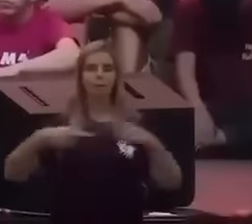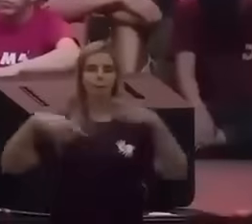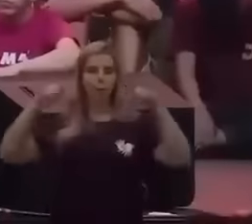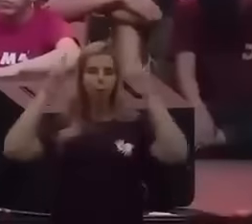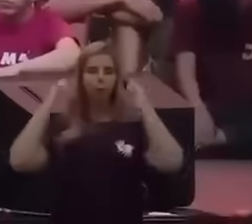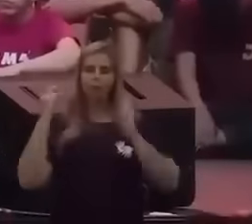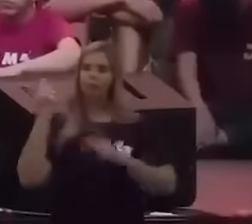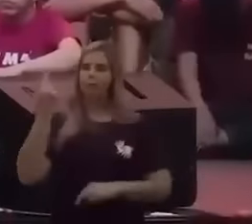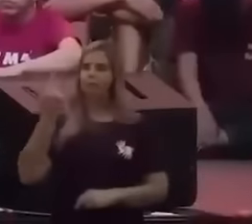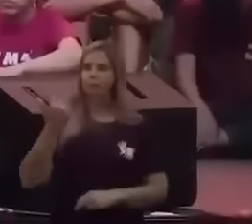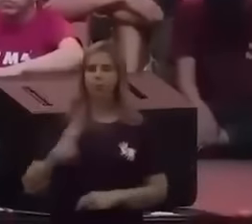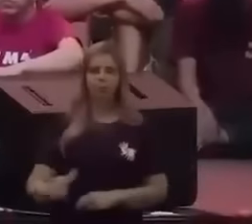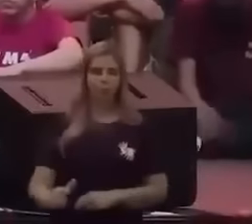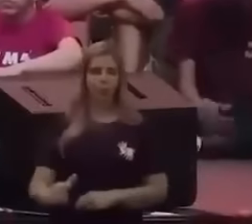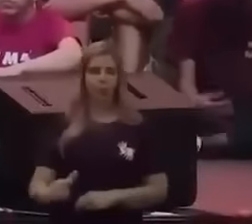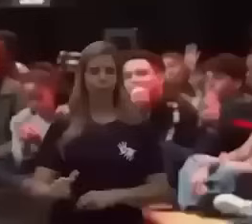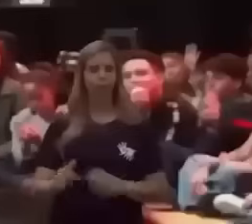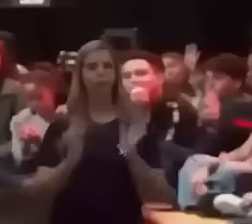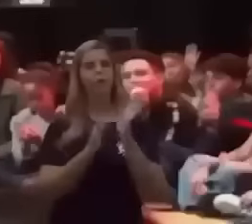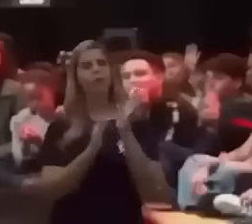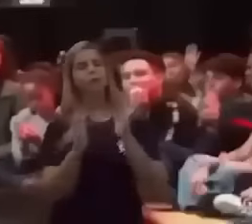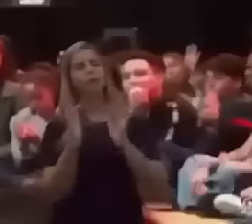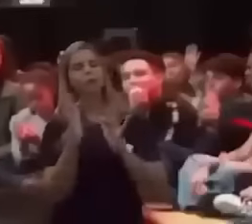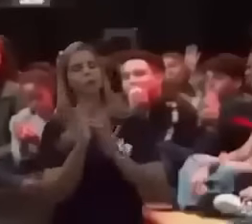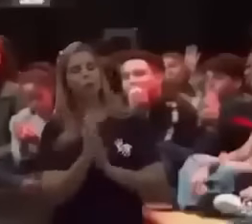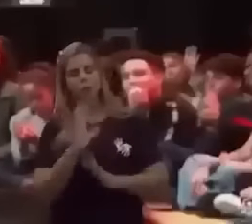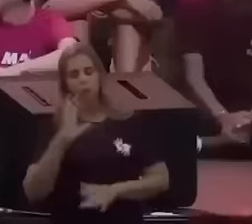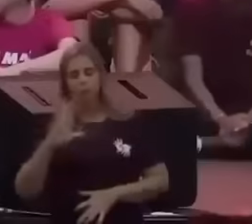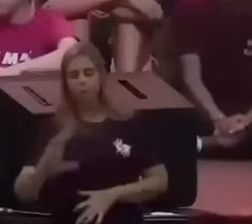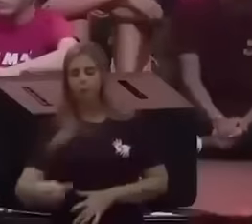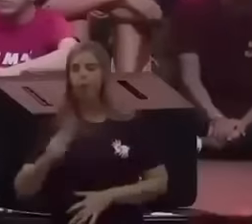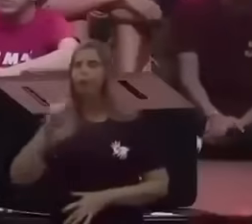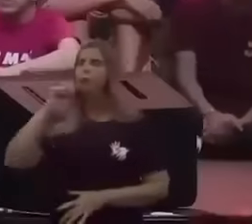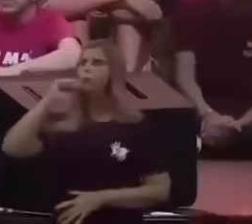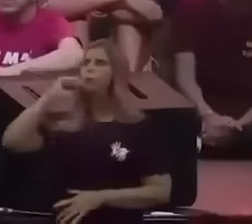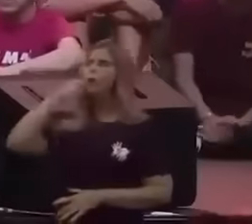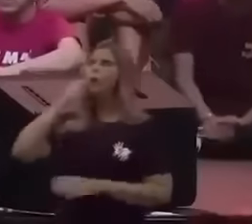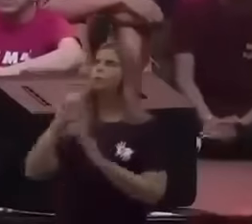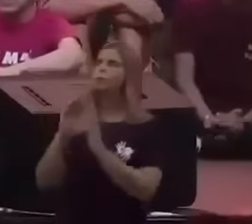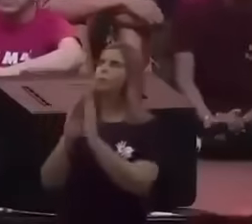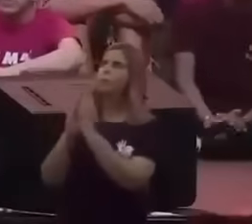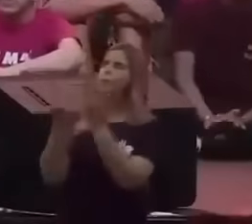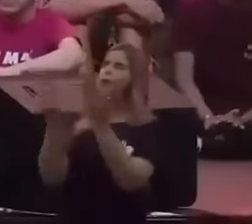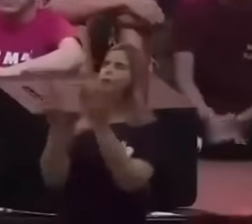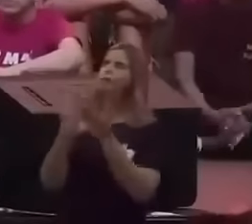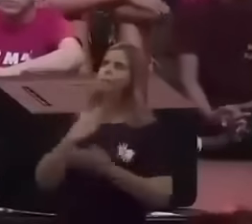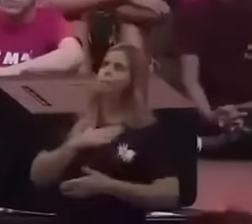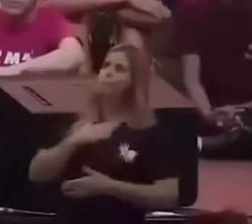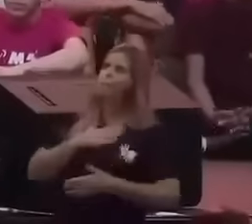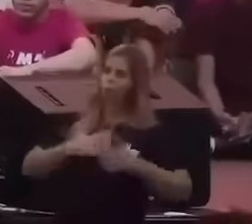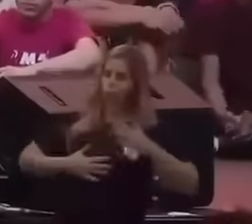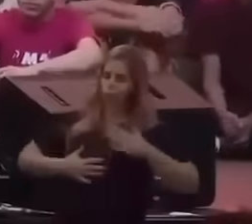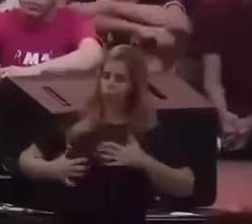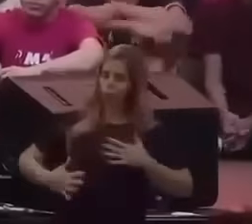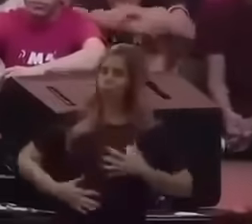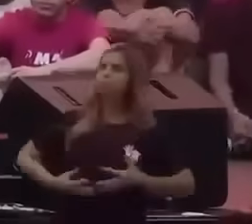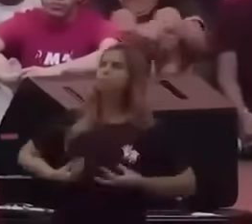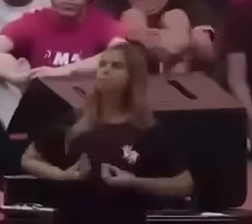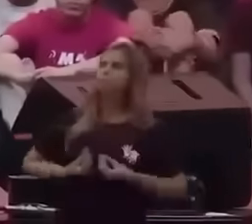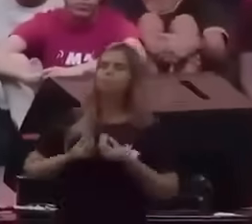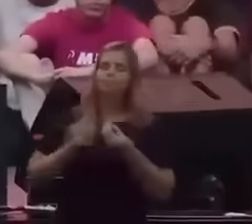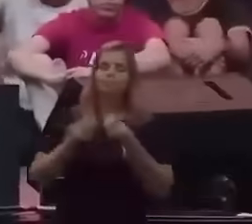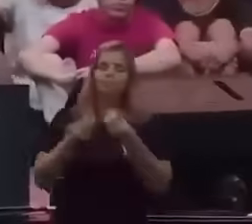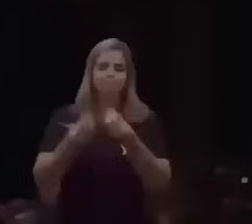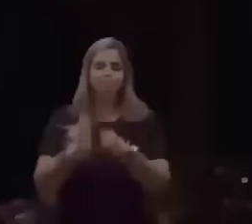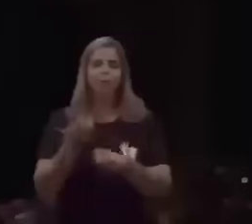Jesus naquela noite pega o pão, o parte, diz: este pão é o meu corpo que é dado por vós.